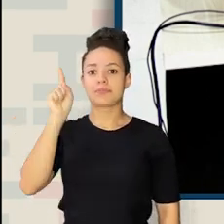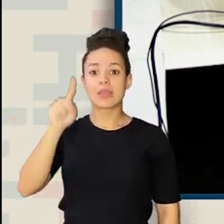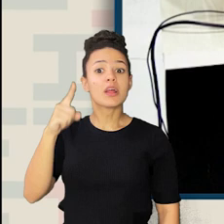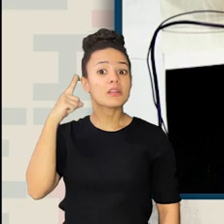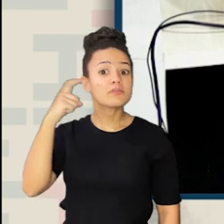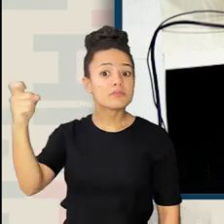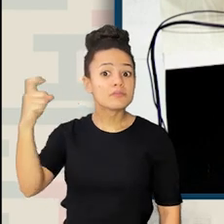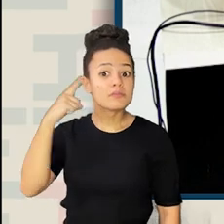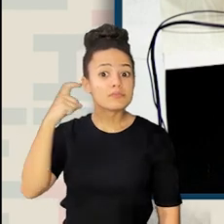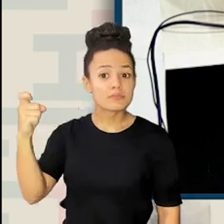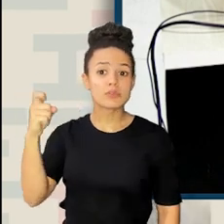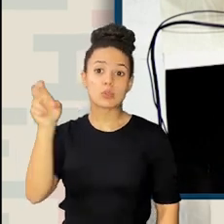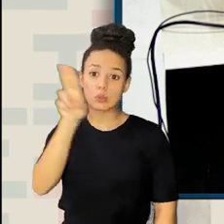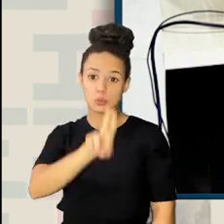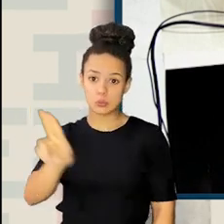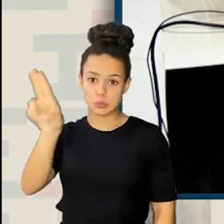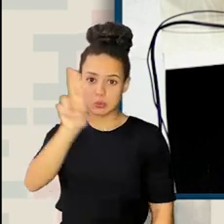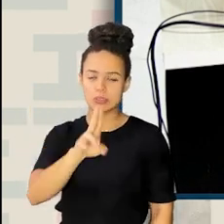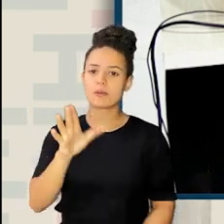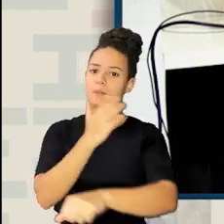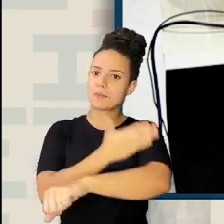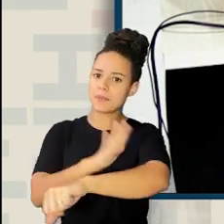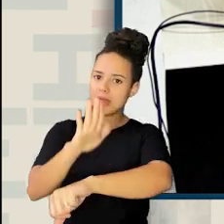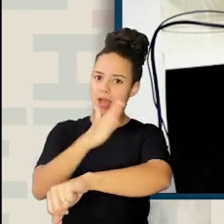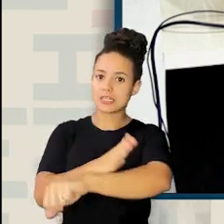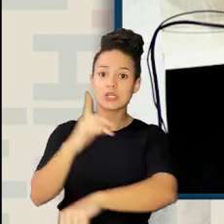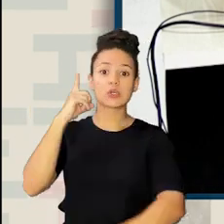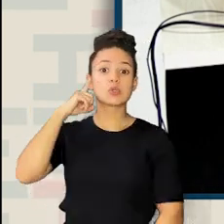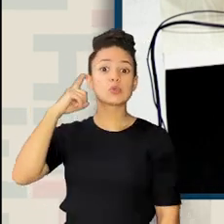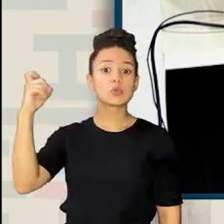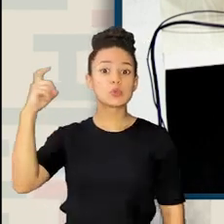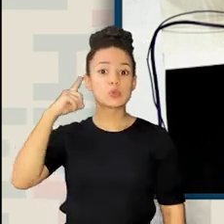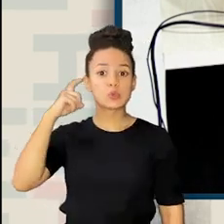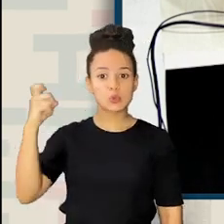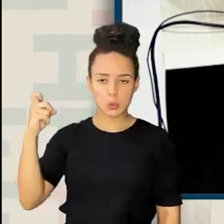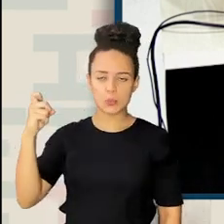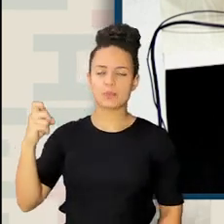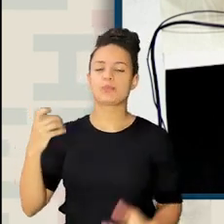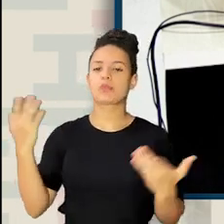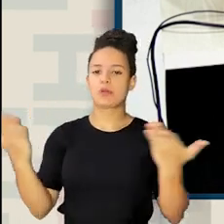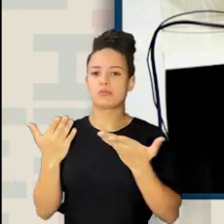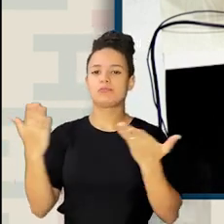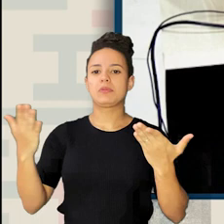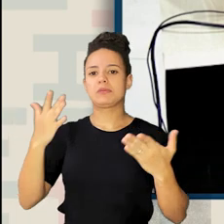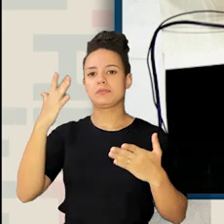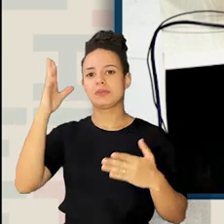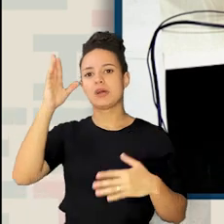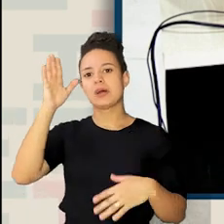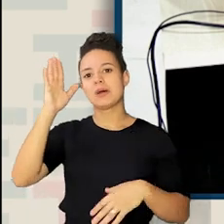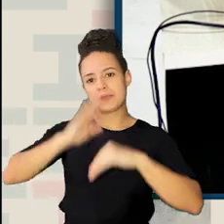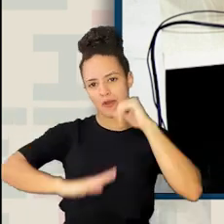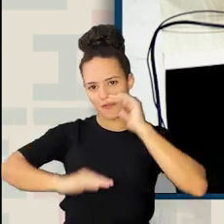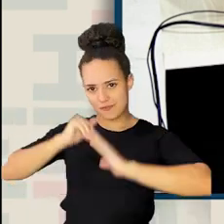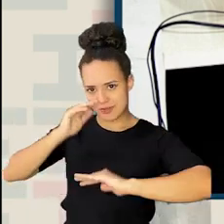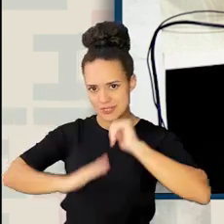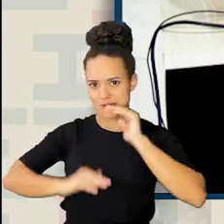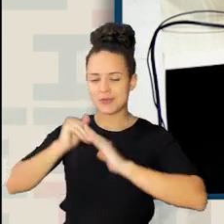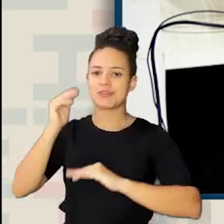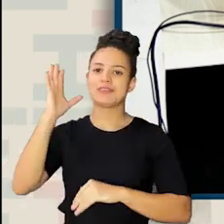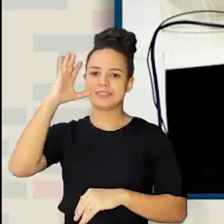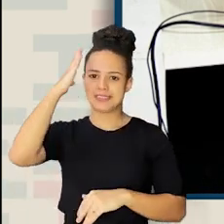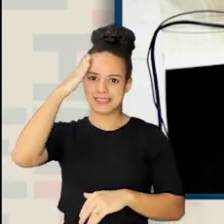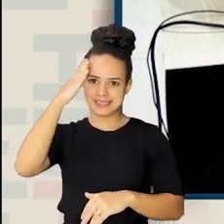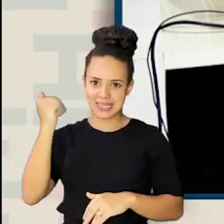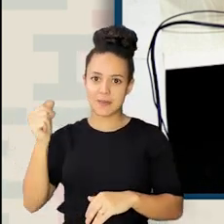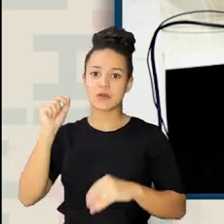no som da flauta, tá? Vamos praticar a sonoridade. A melhor forma, os instrumentistas de sopro sabem, né? É nota longa,